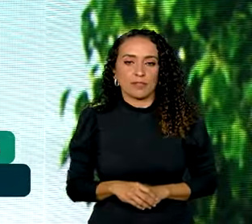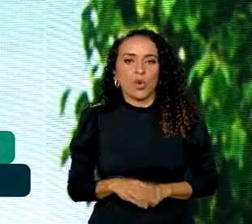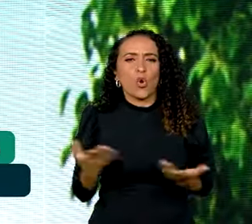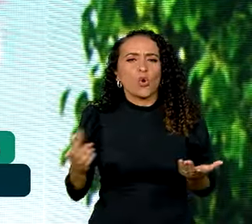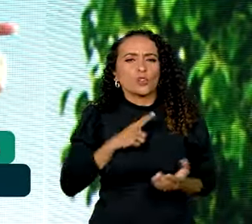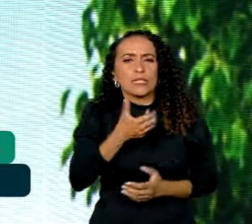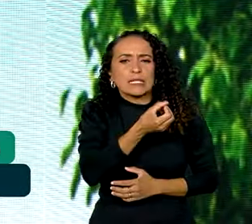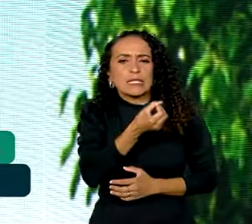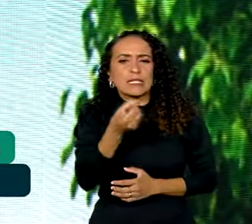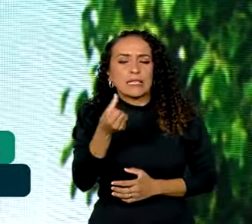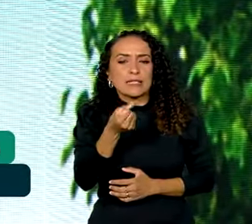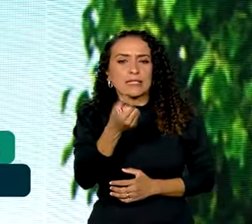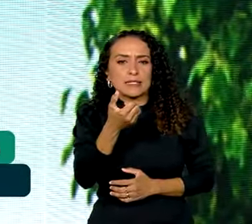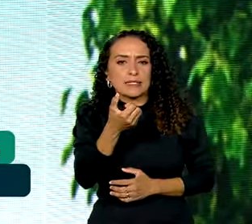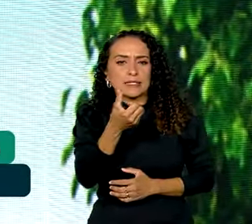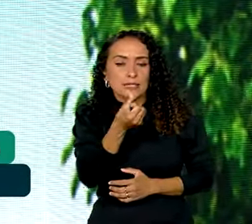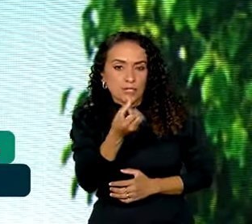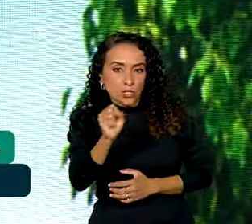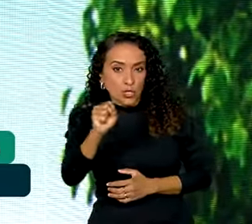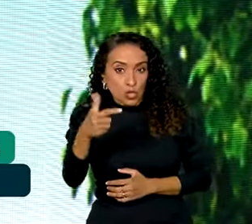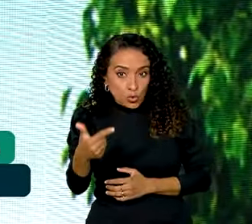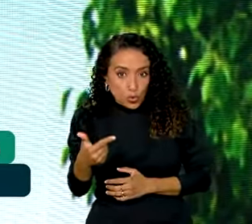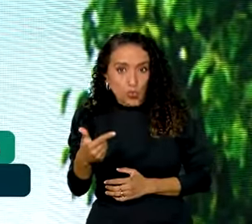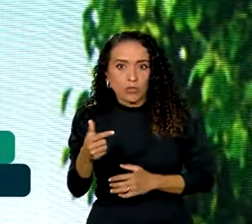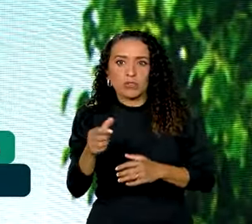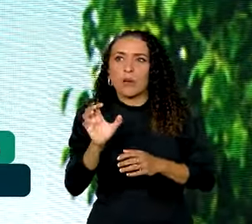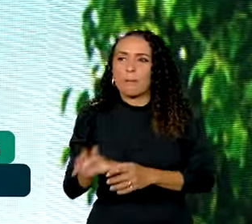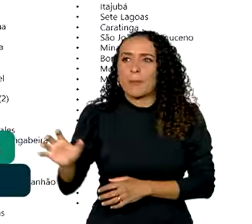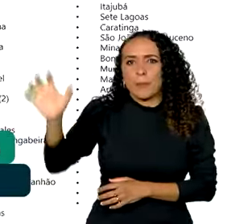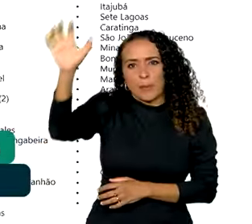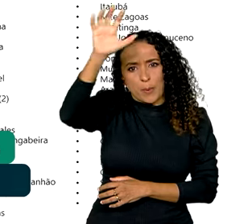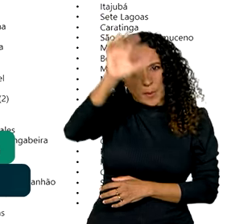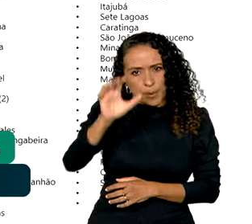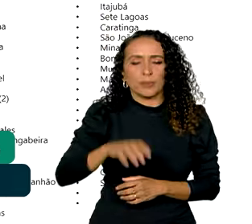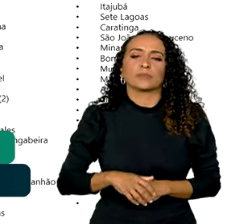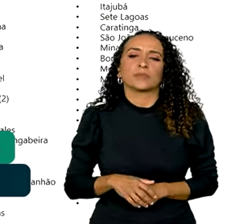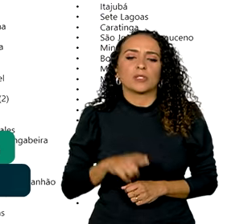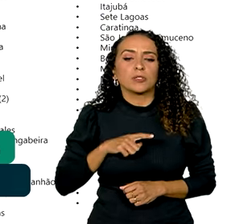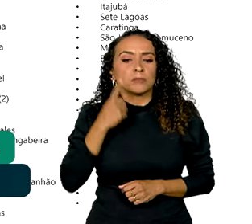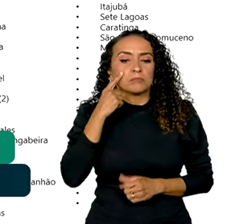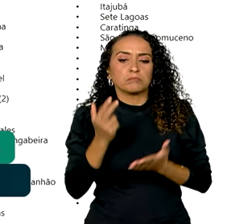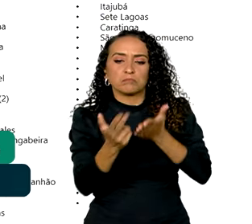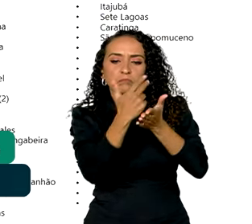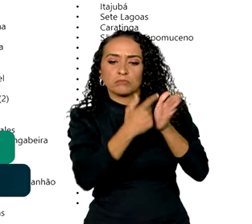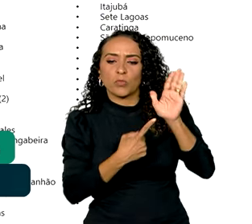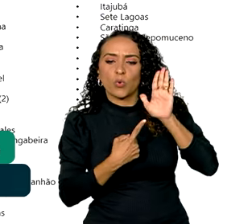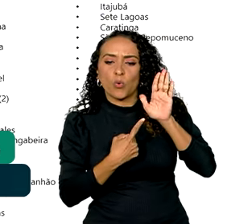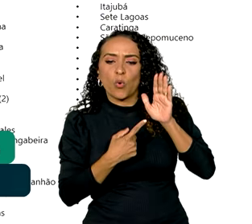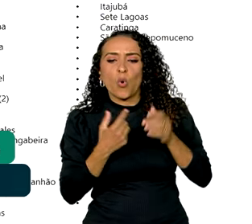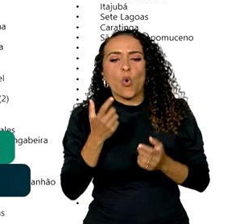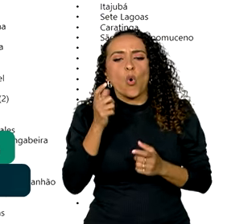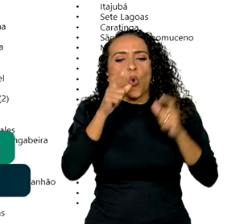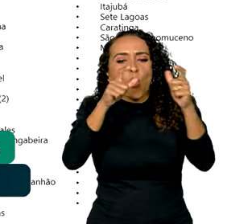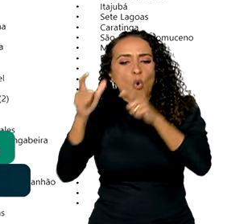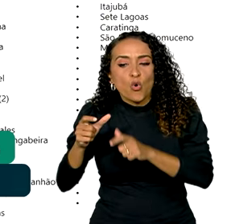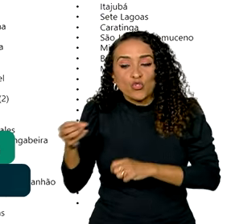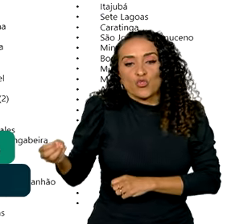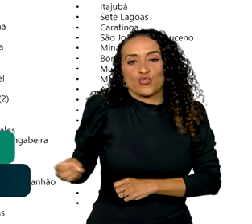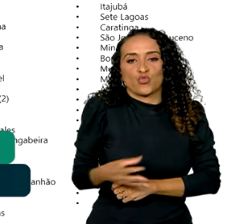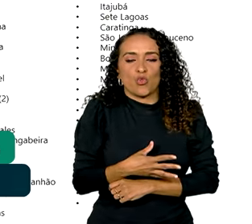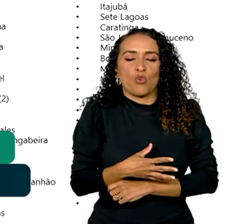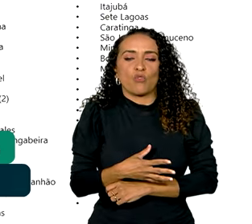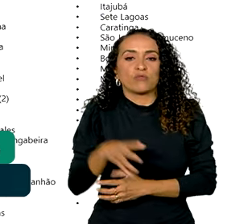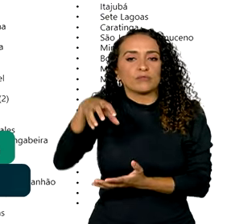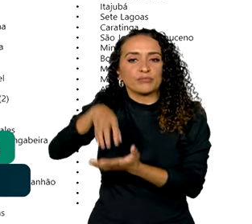temos 682 unidades espalhadas pelo Brasil. Aí você tem um mapa de onde vai ficar instalados os novos institutos,